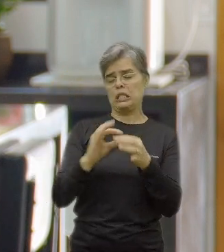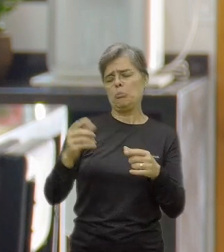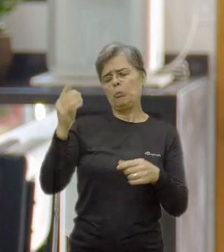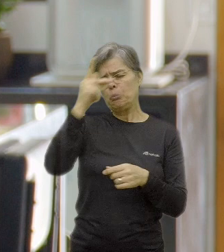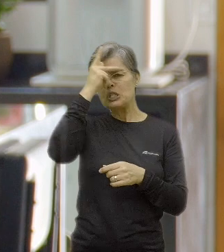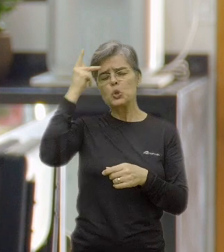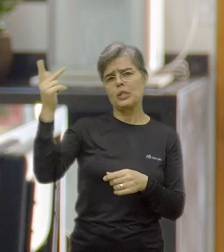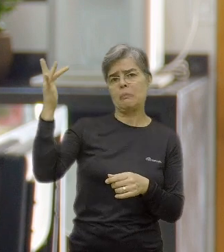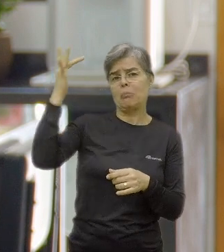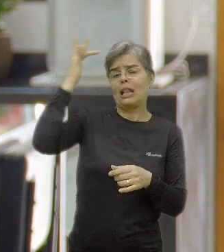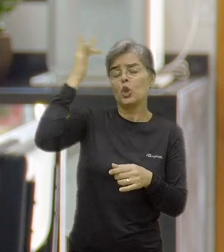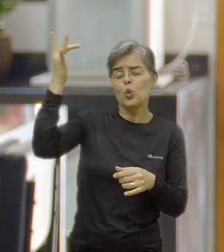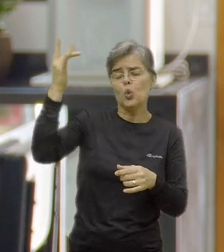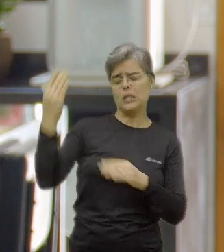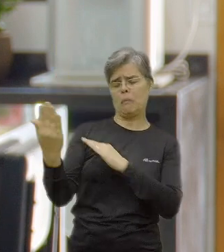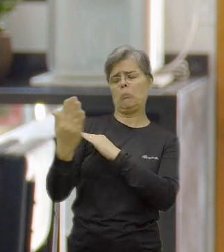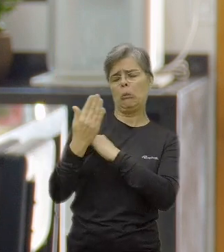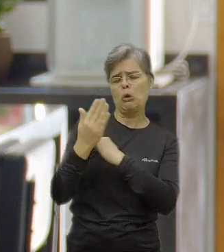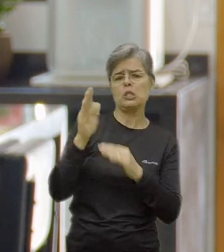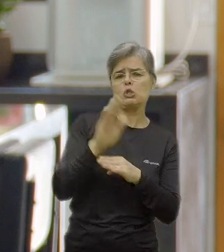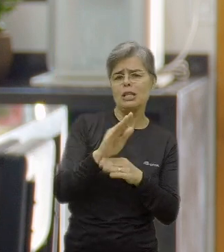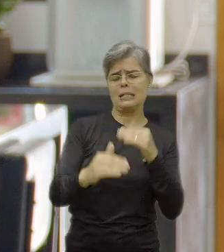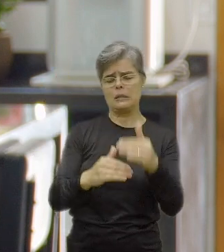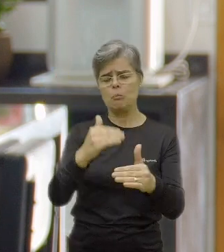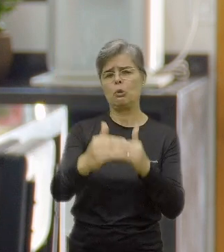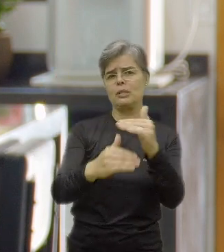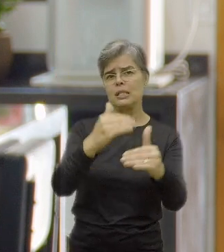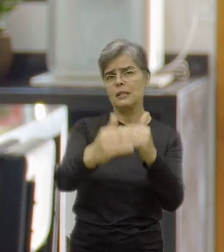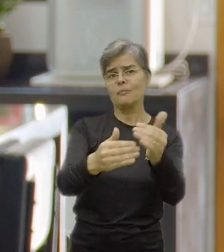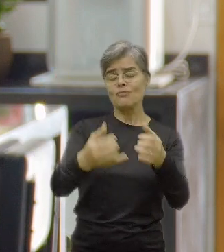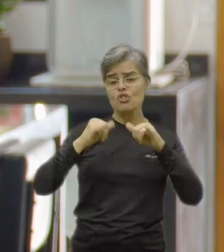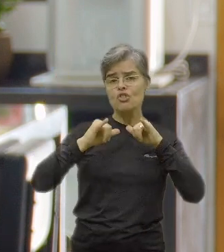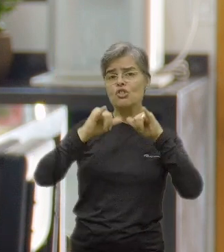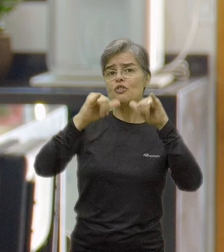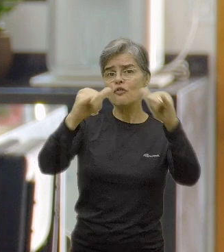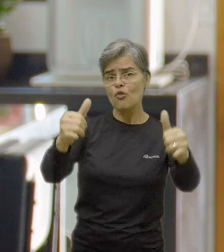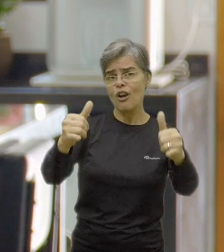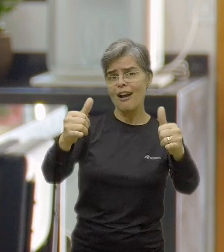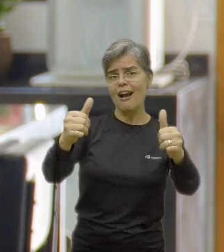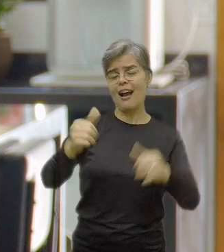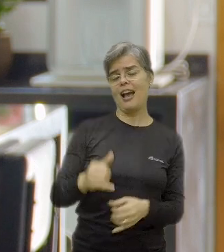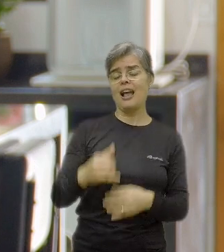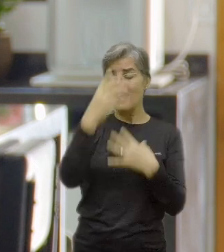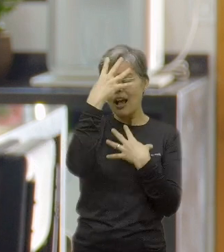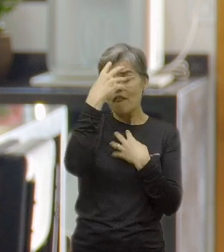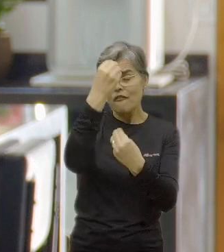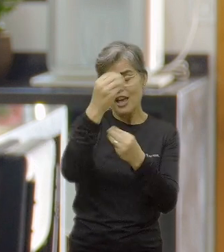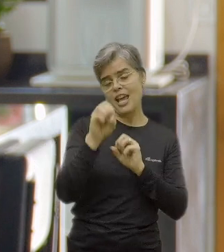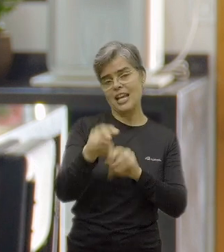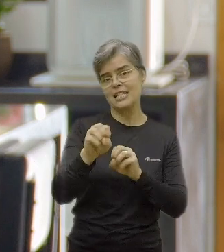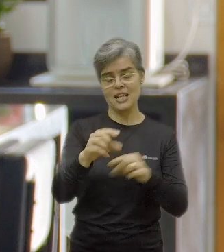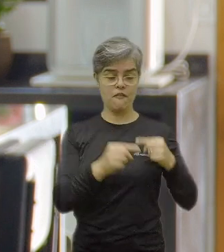pessoas maduras que possam nos ajudar nesse processo de transmitir ou de passar a tocha da